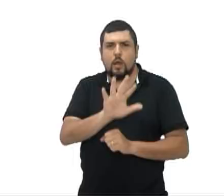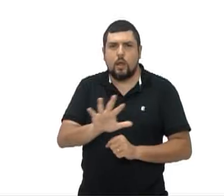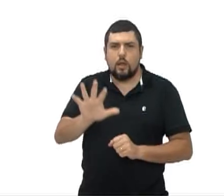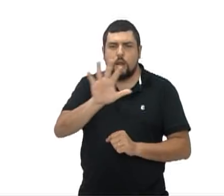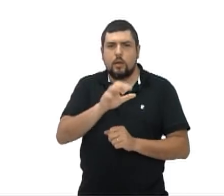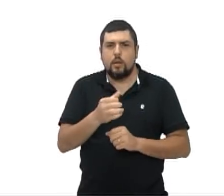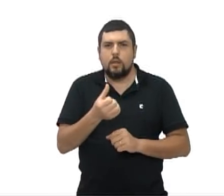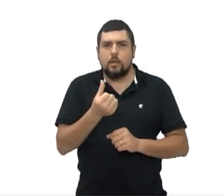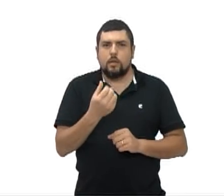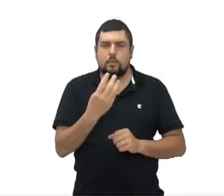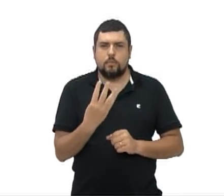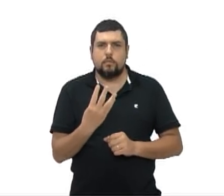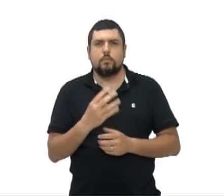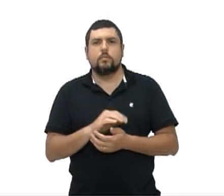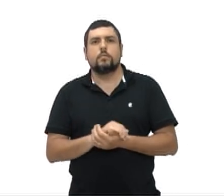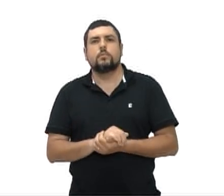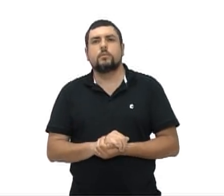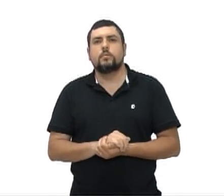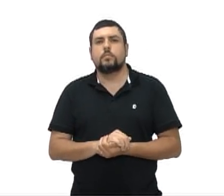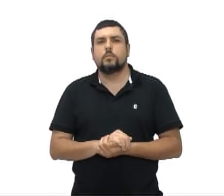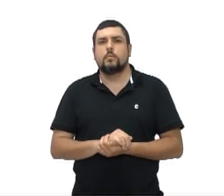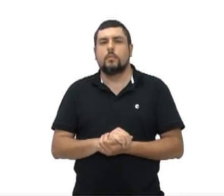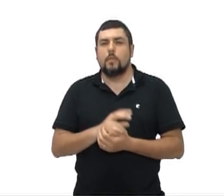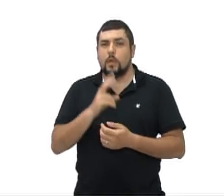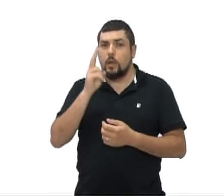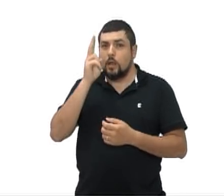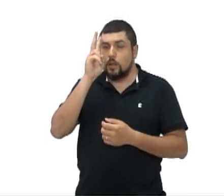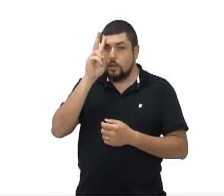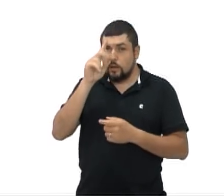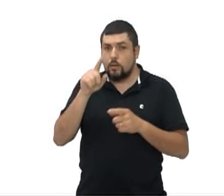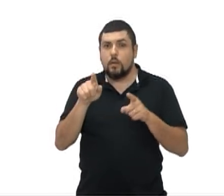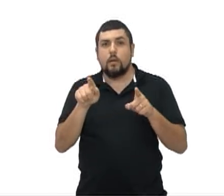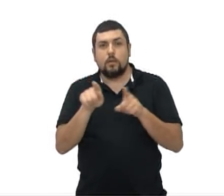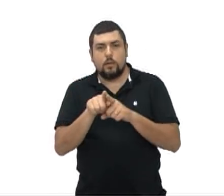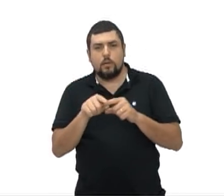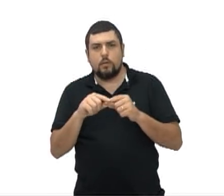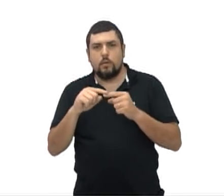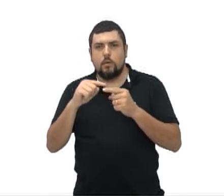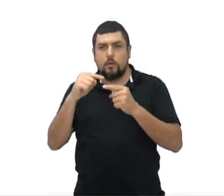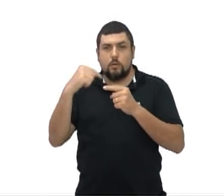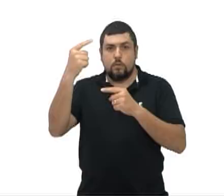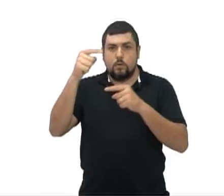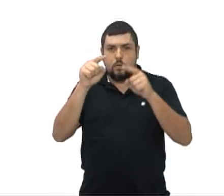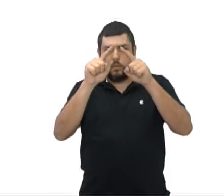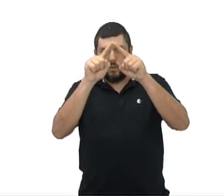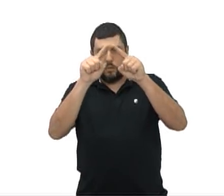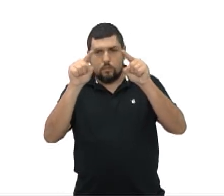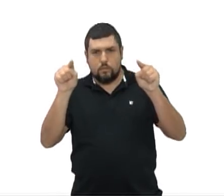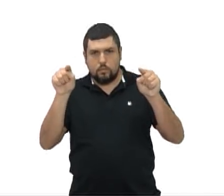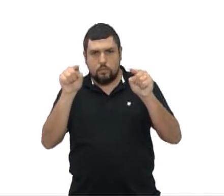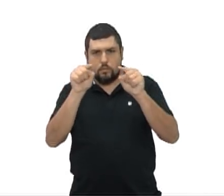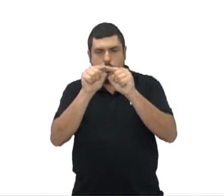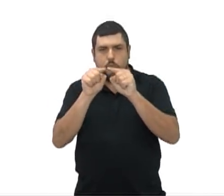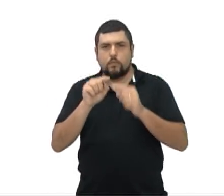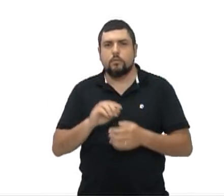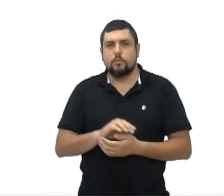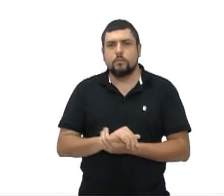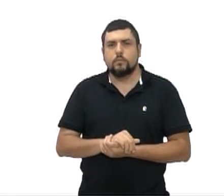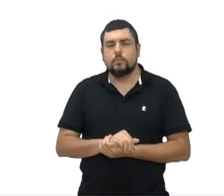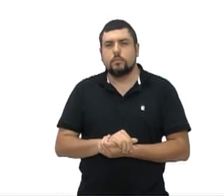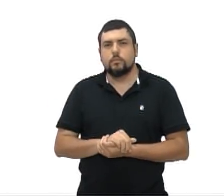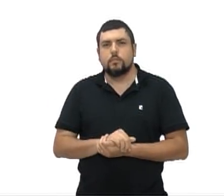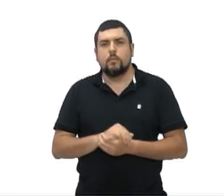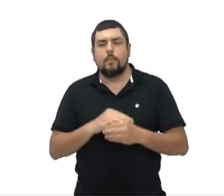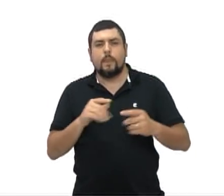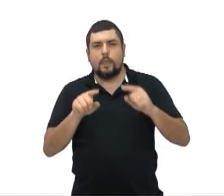esse quadrado maior. Lembrando, ele tem a parte de cima que não é do quadradinho, já é o triângulo.